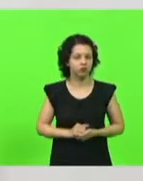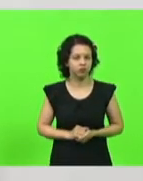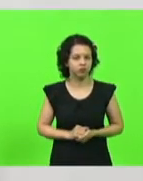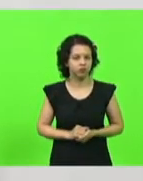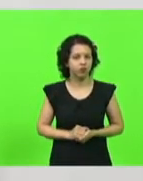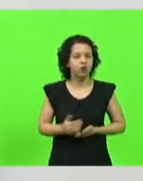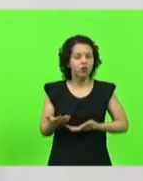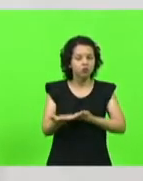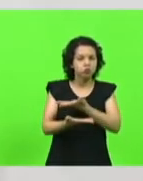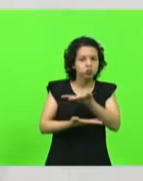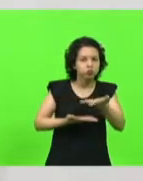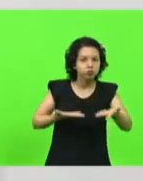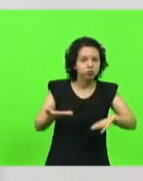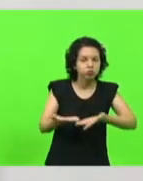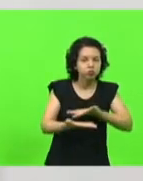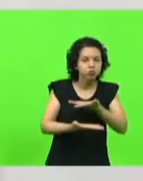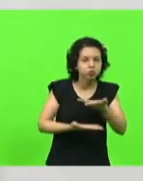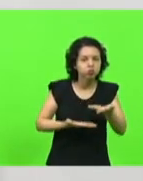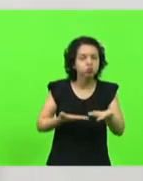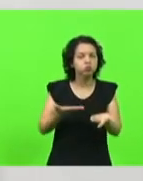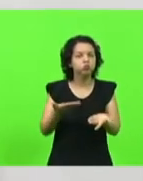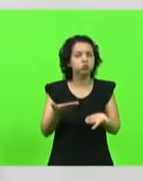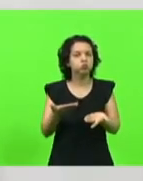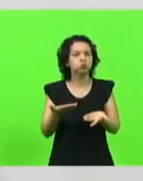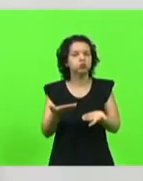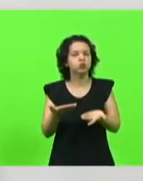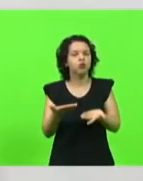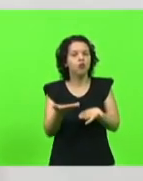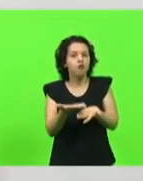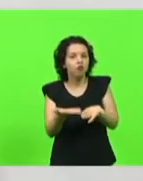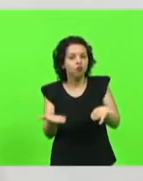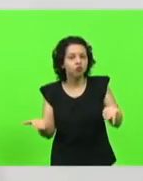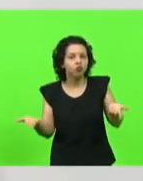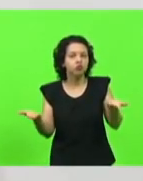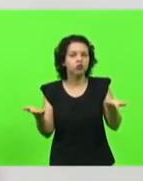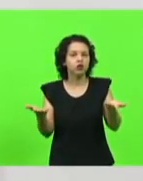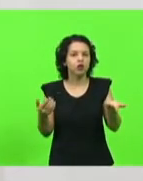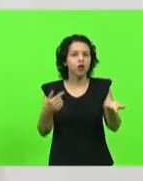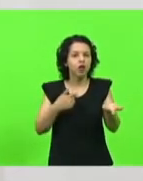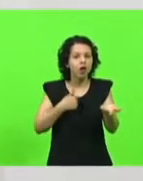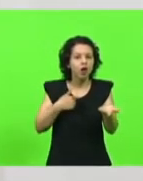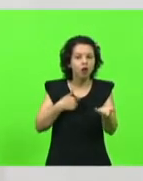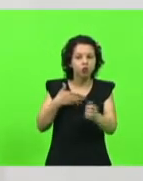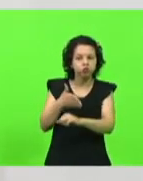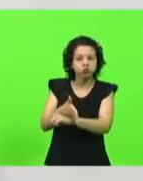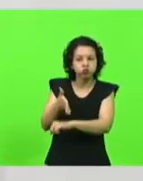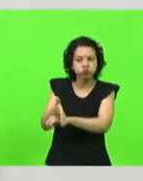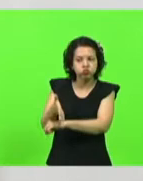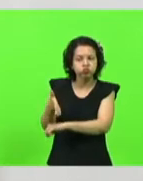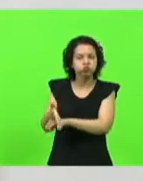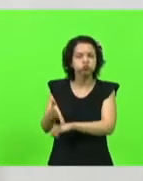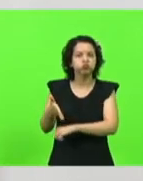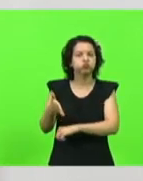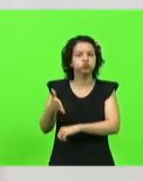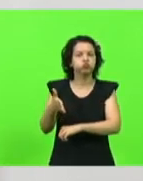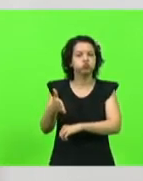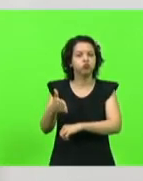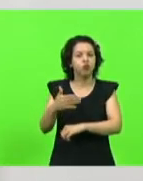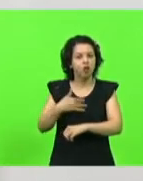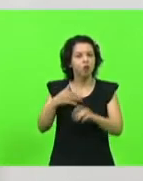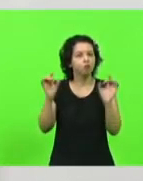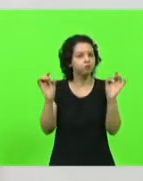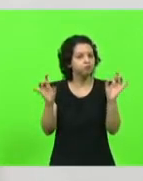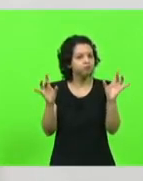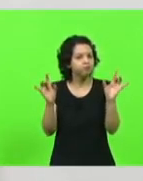socializar um pouco das atividades que tive a oportunidade de